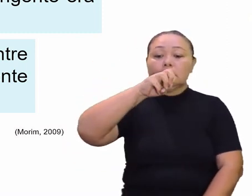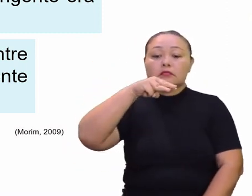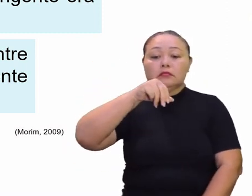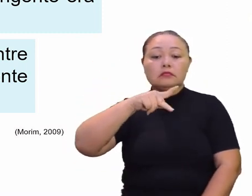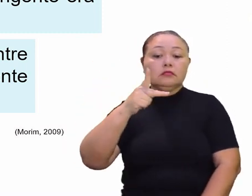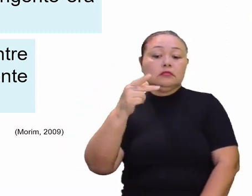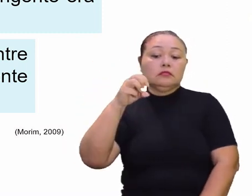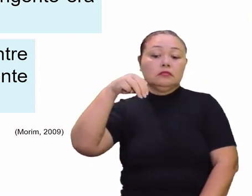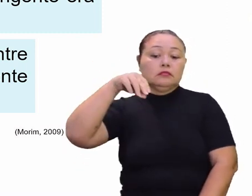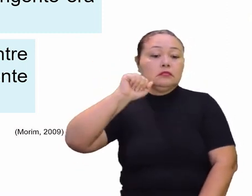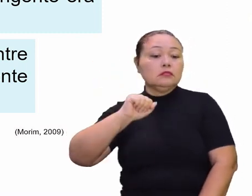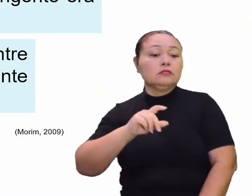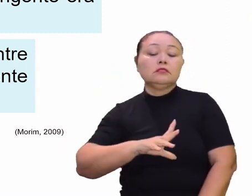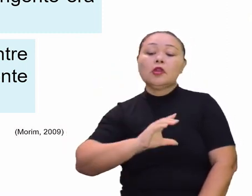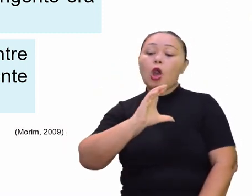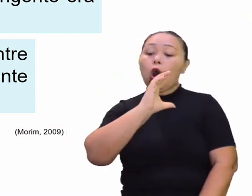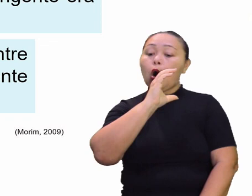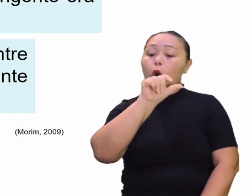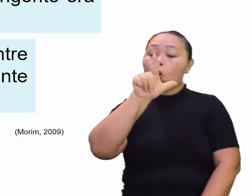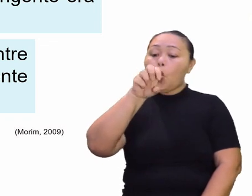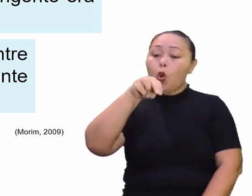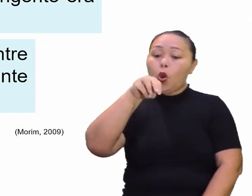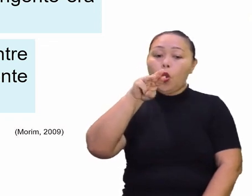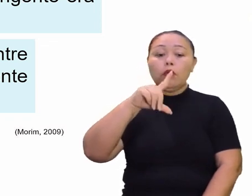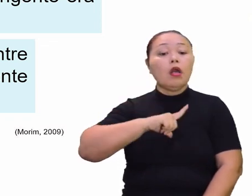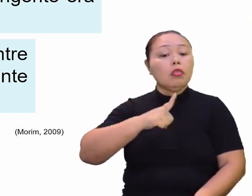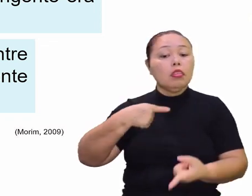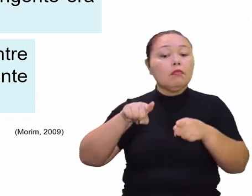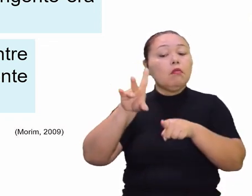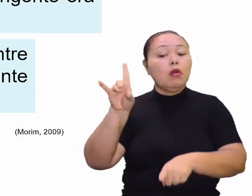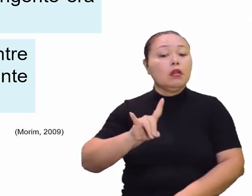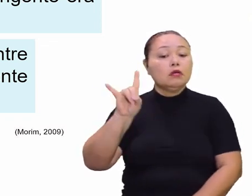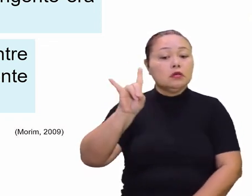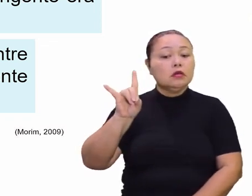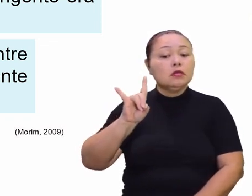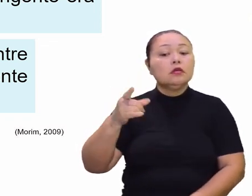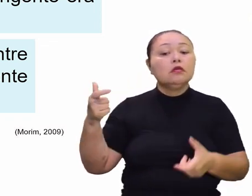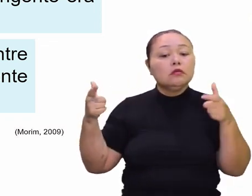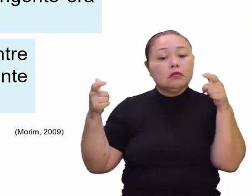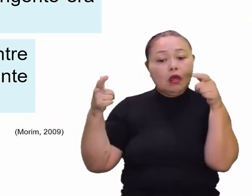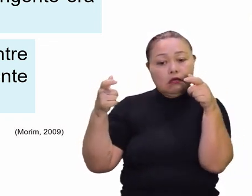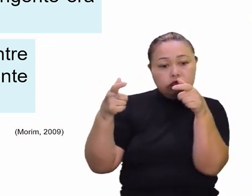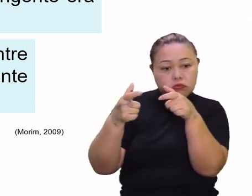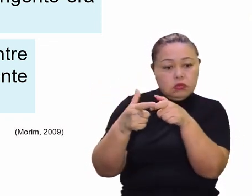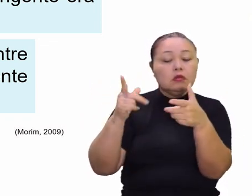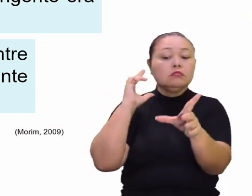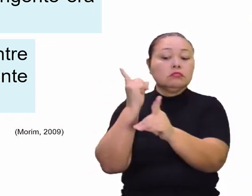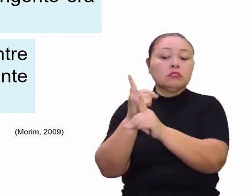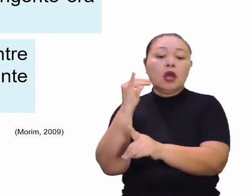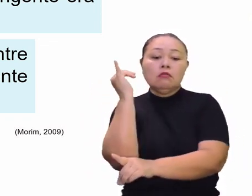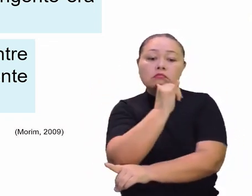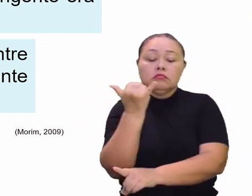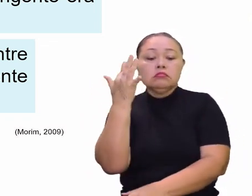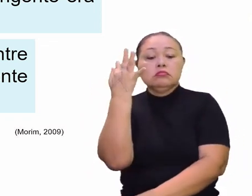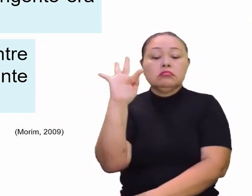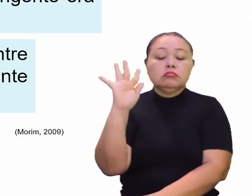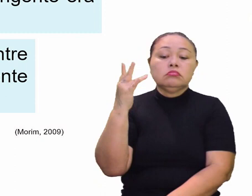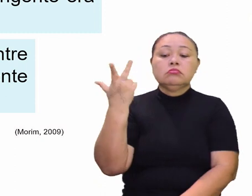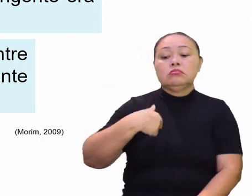jamaicanos, panamênios, colombianos, até bolivianos, né? Em menor número encontravam os